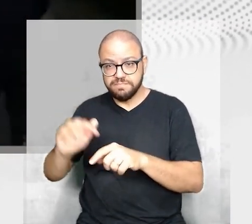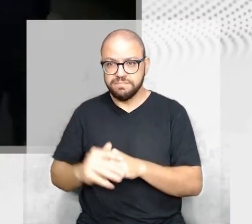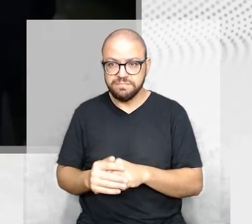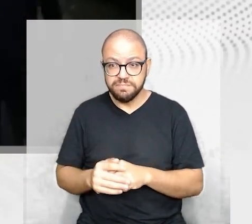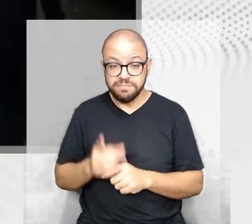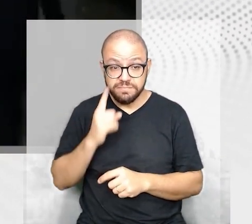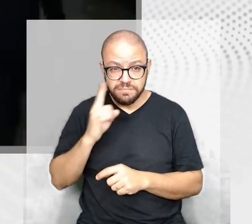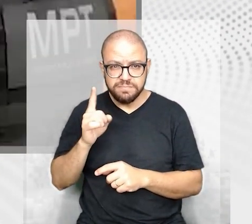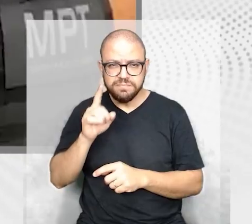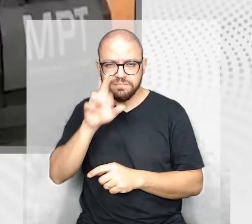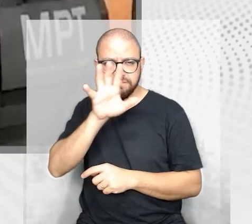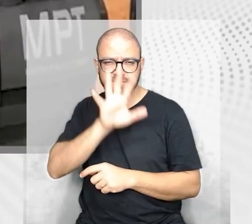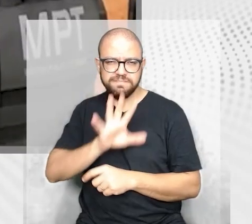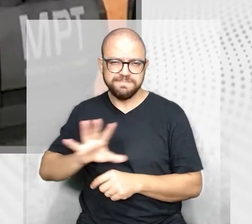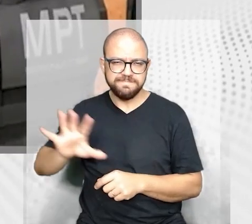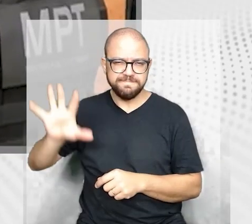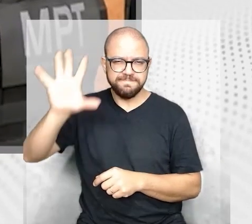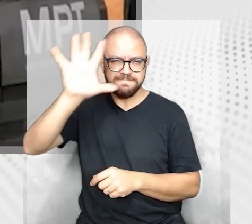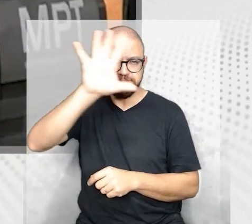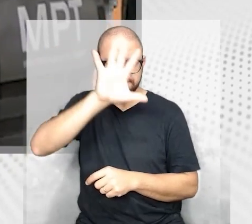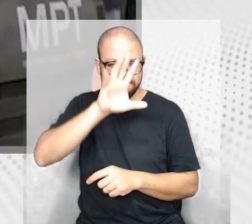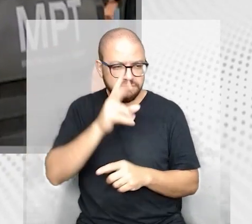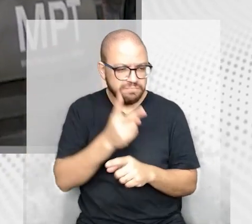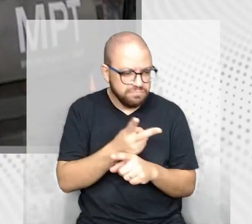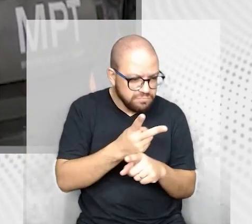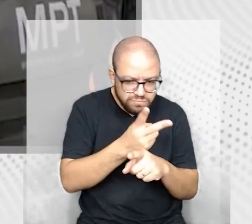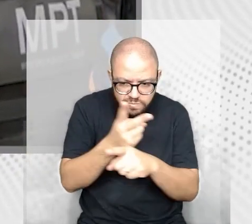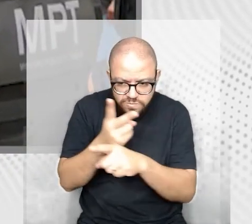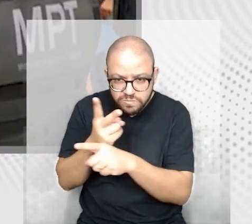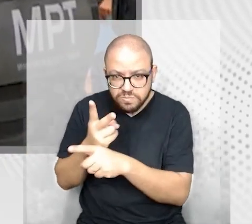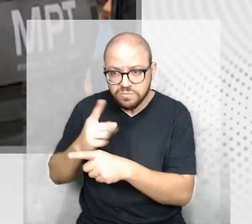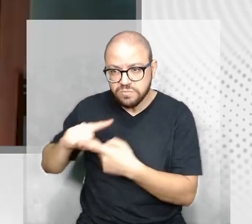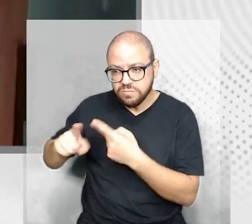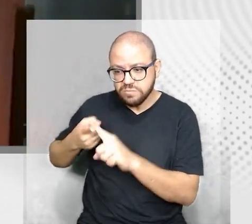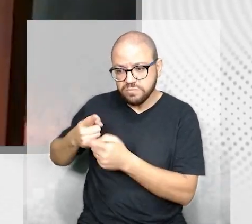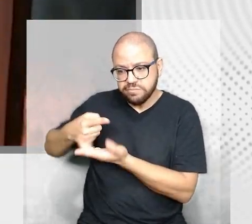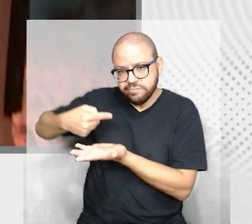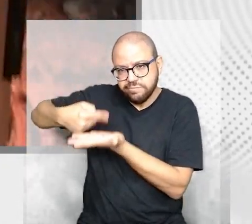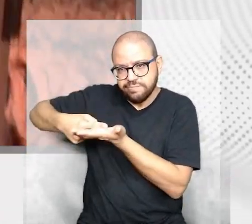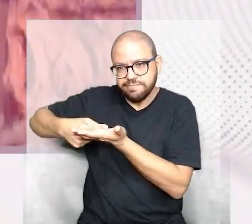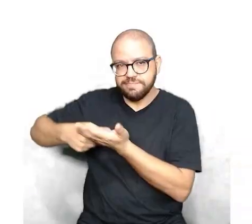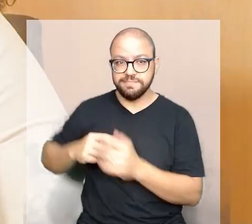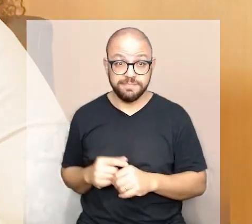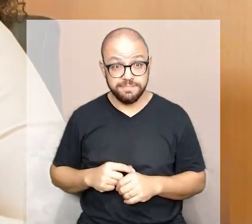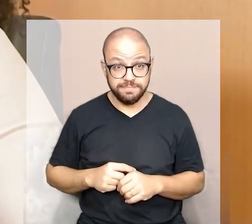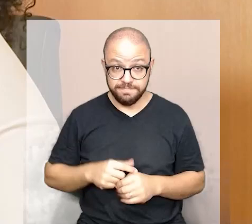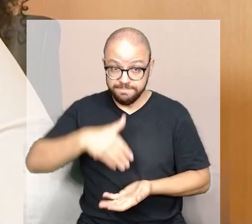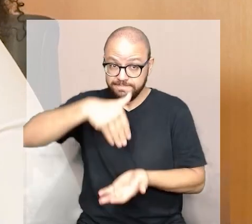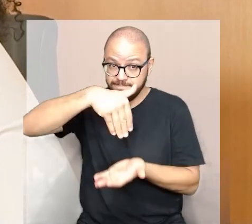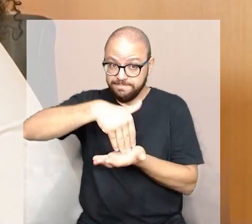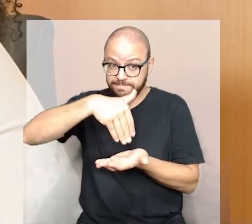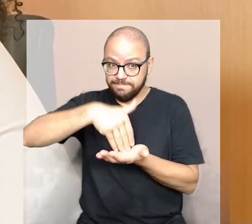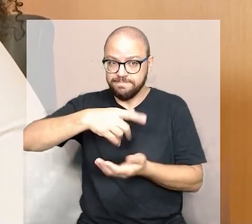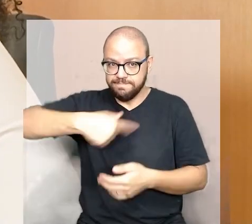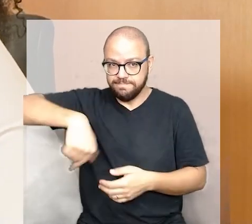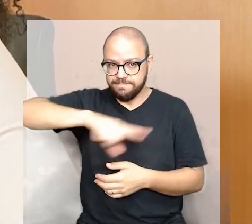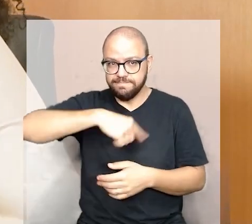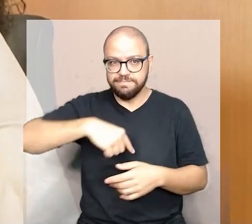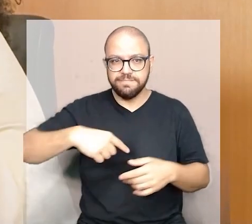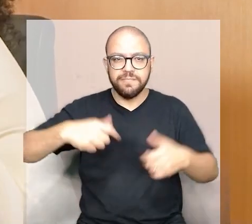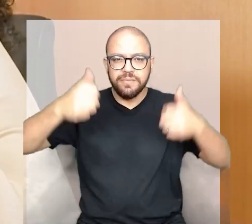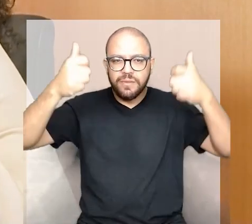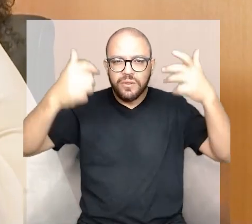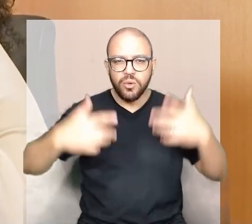Federal, evidenciando o alcance nacional da ação coordenada entre órgãos públicos. No último bloco, a